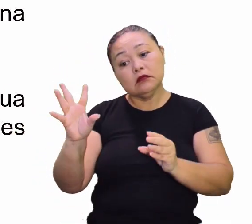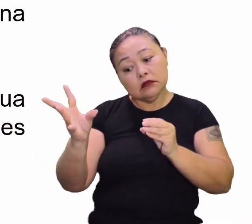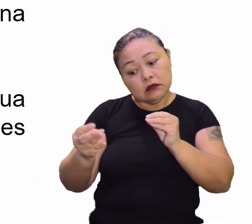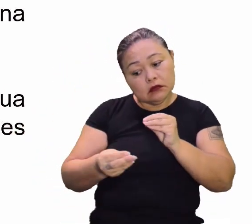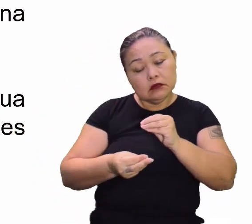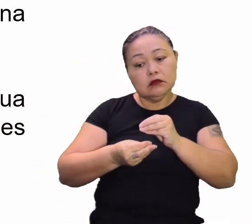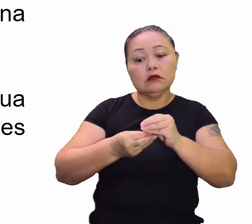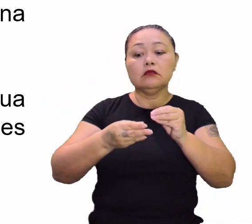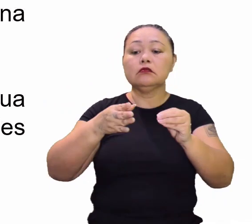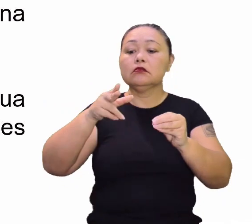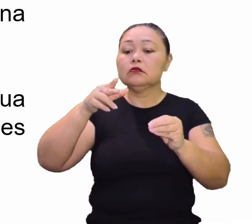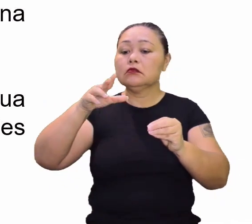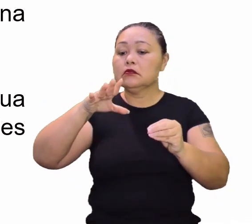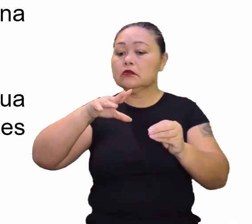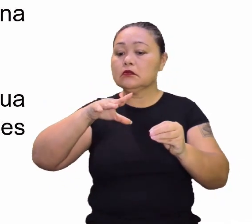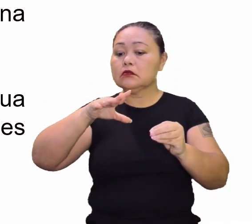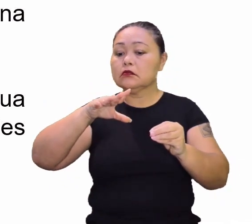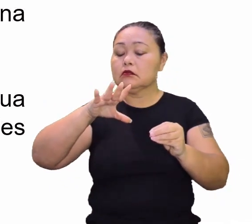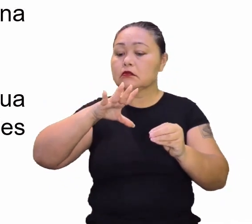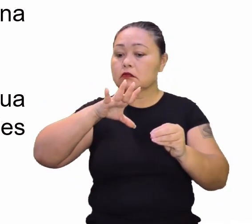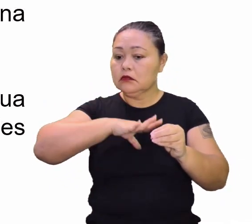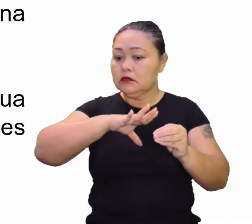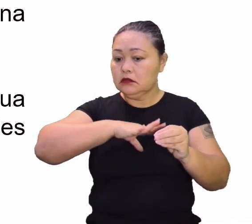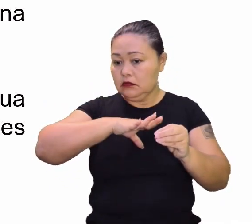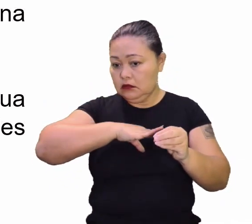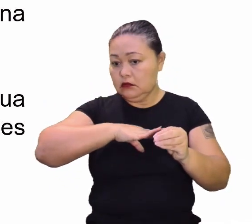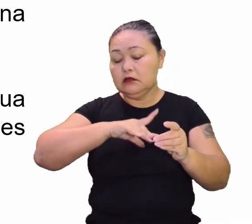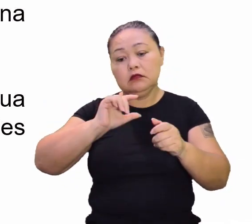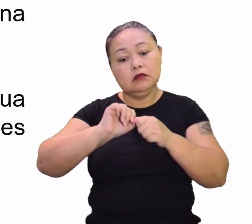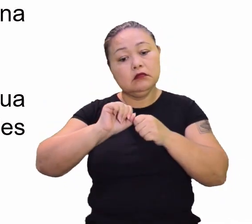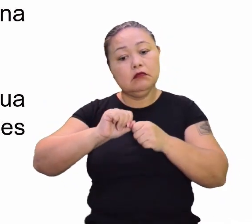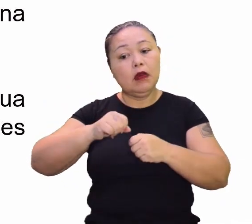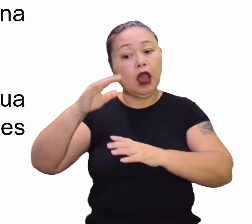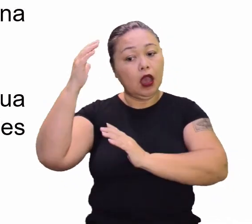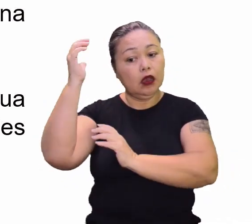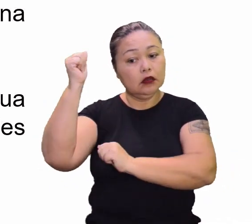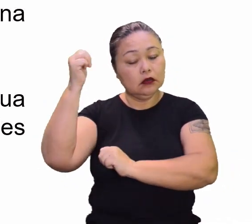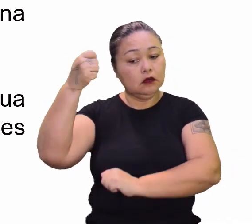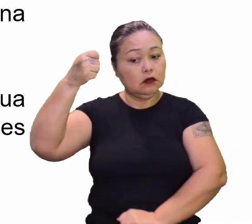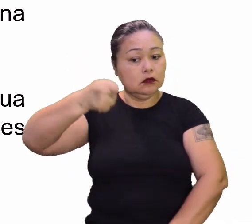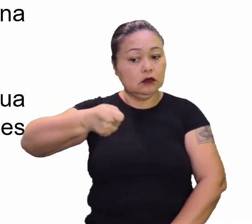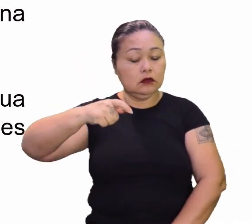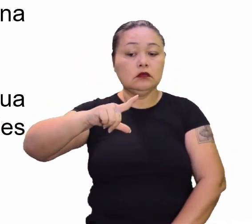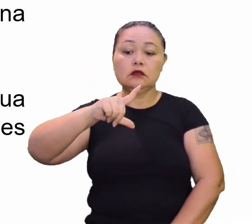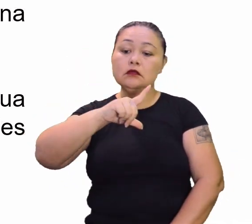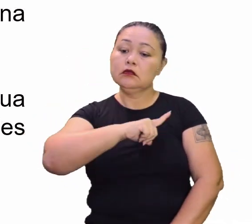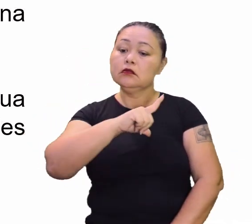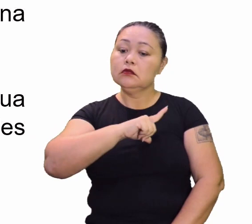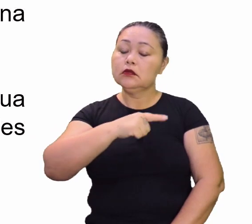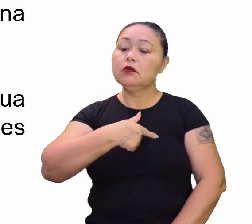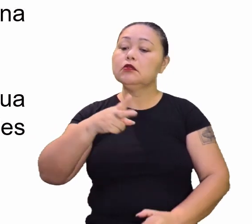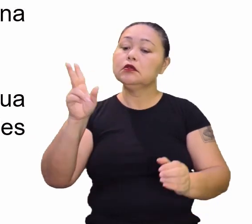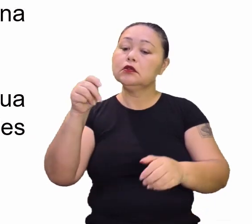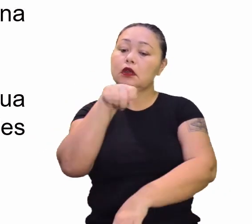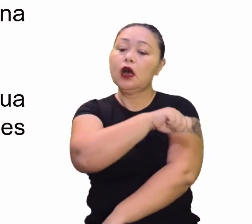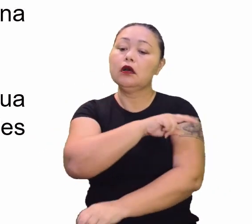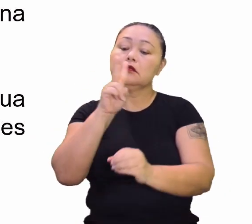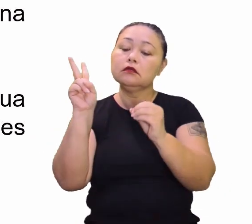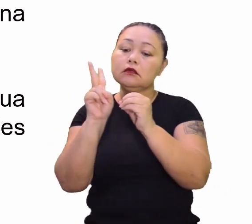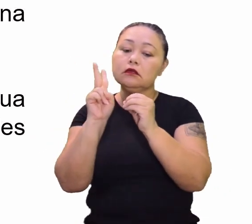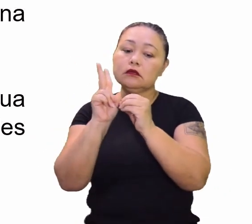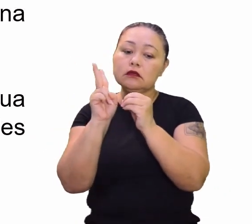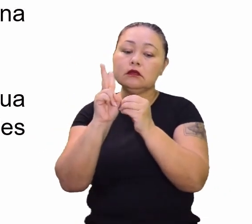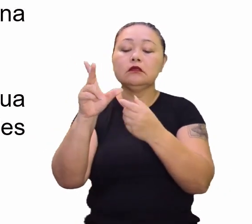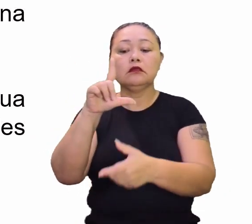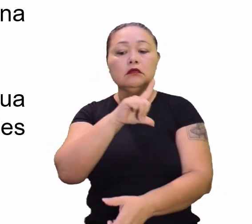portuguesa. Com língua portuguesa. Espanhola não é obrigatório. Embora, inclusive, nós temos alunos indígenas na mediação que tem